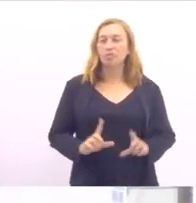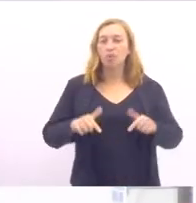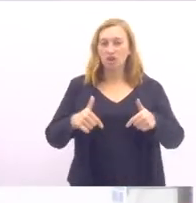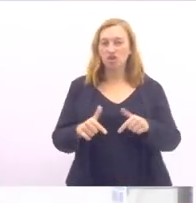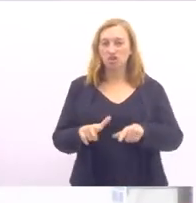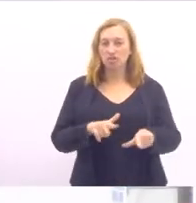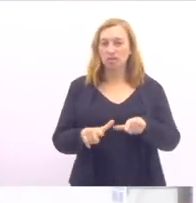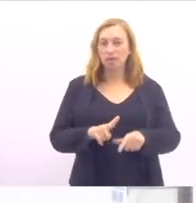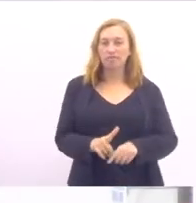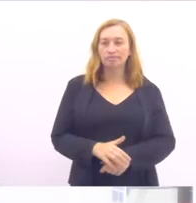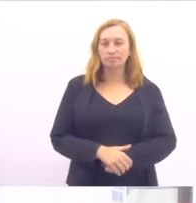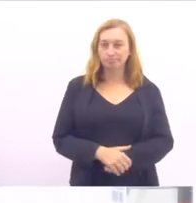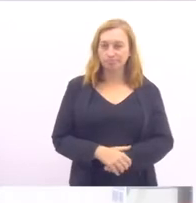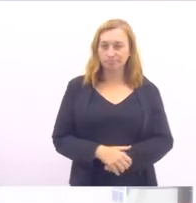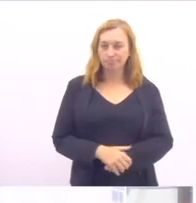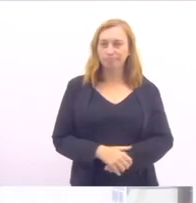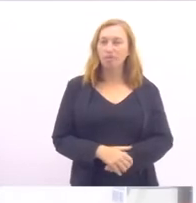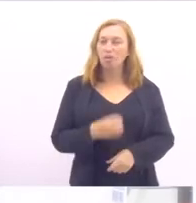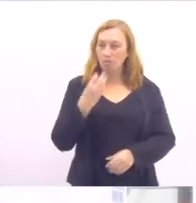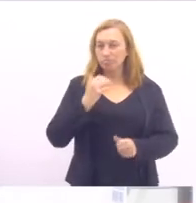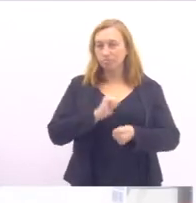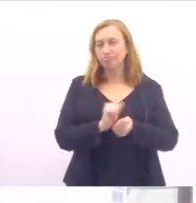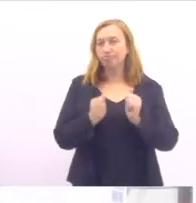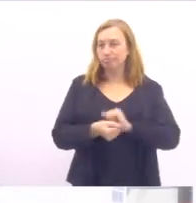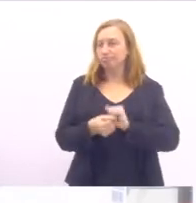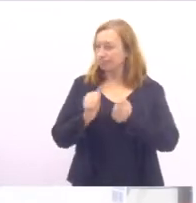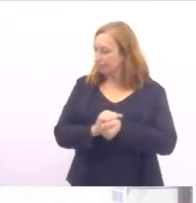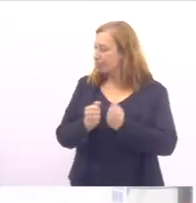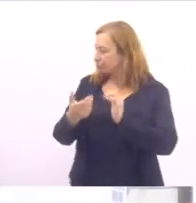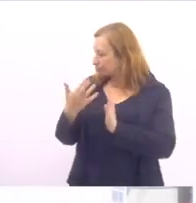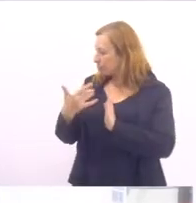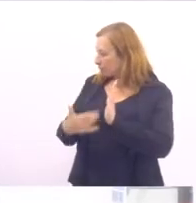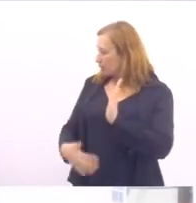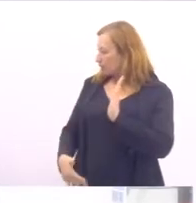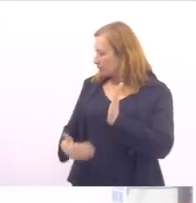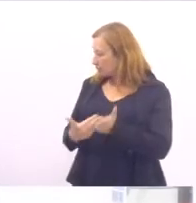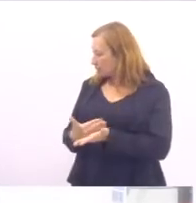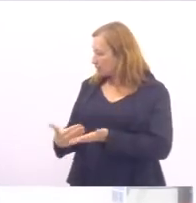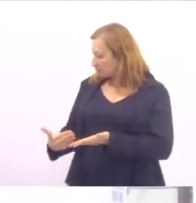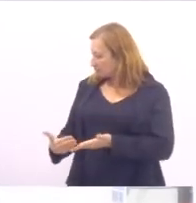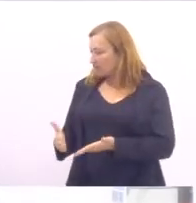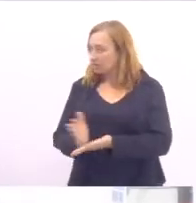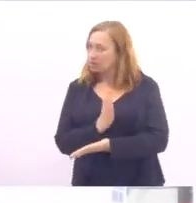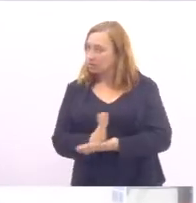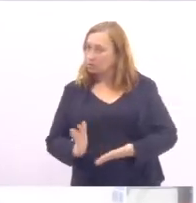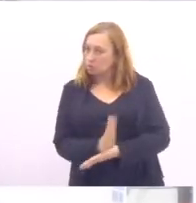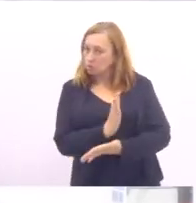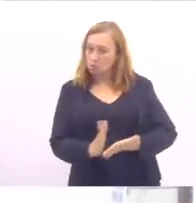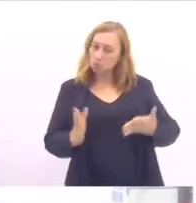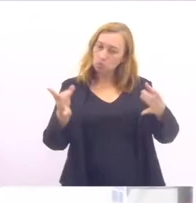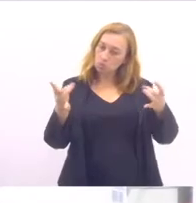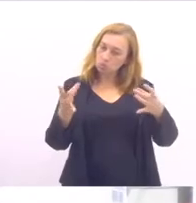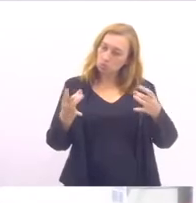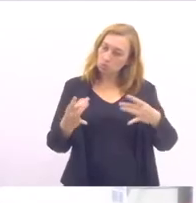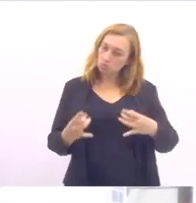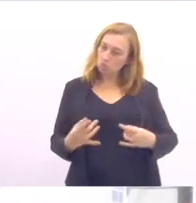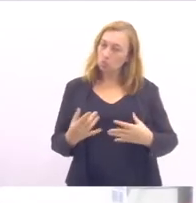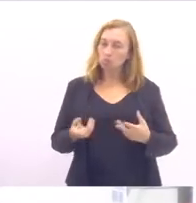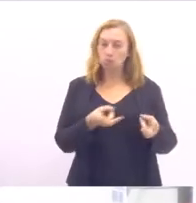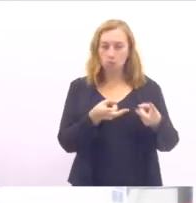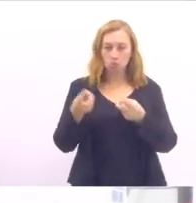atuação. Bom, a gente vai adaptando, né? Pelo menos é um roteiro inicial que cobre alguns dos pontos que a gente